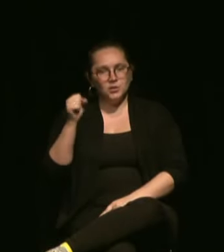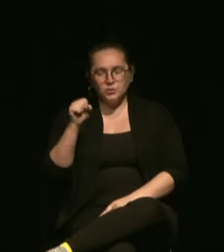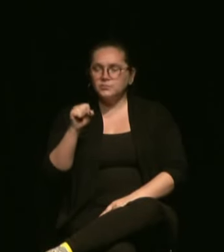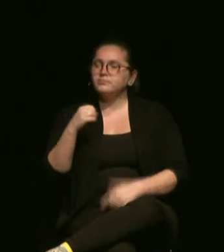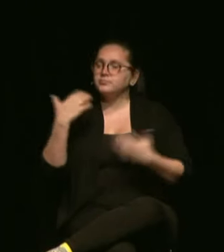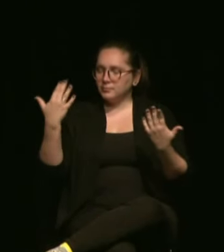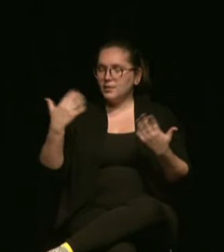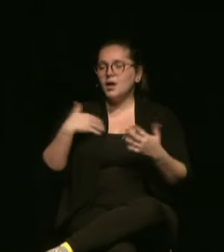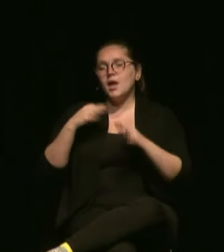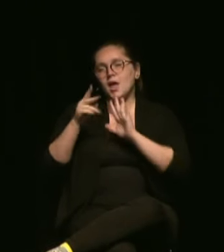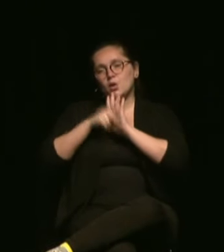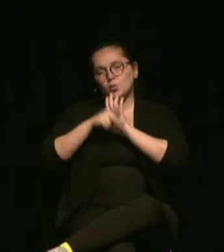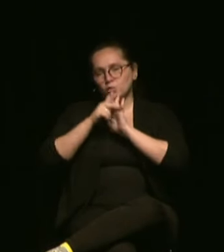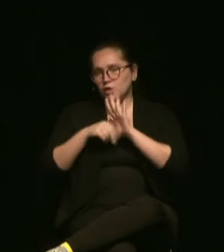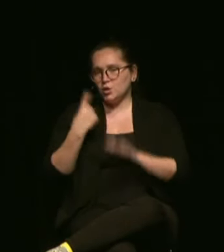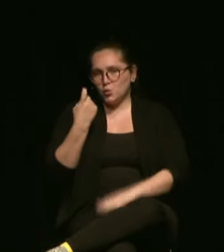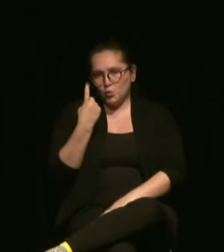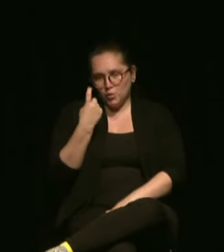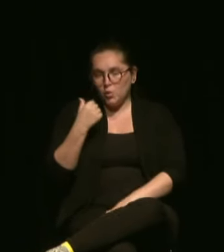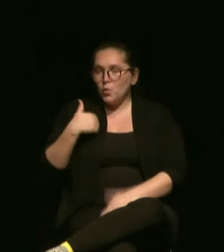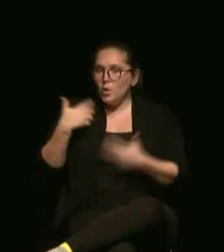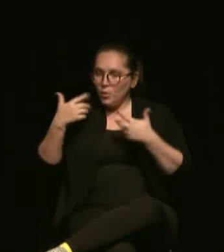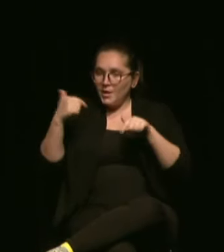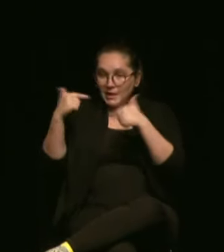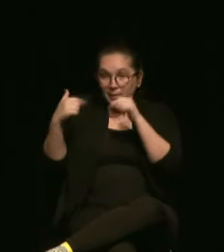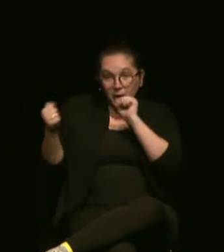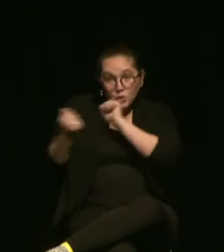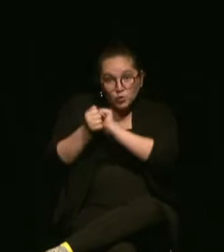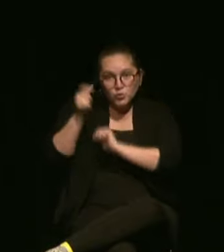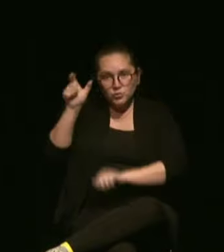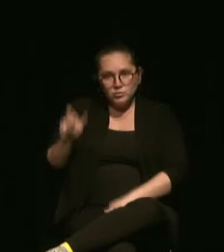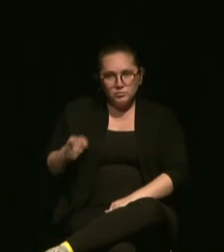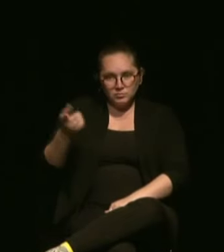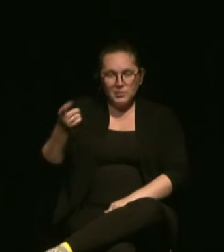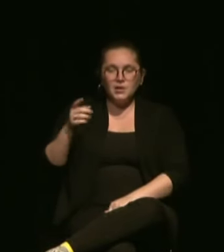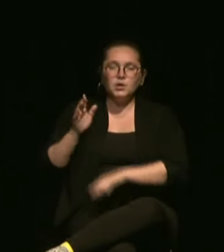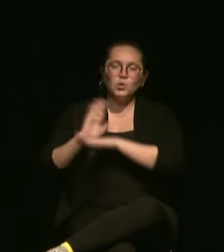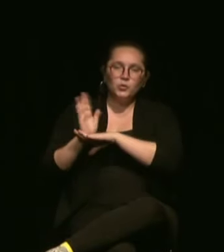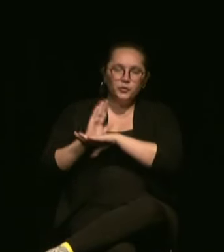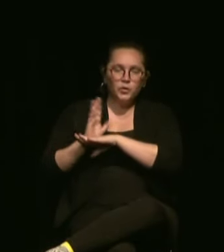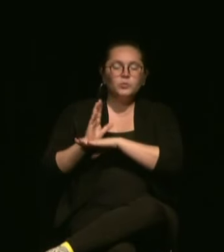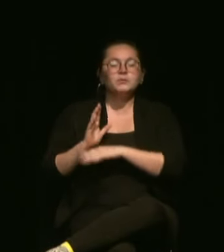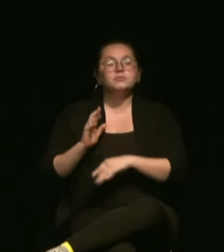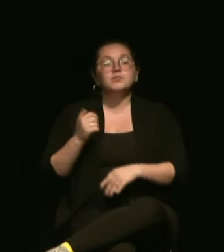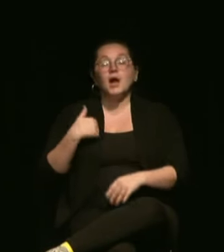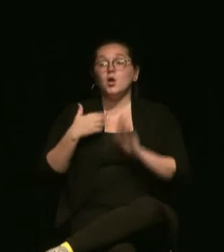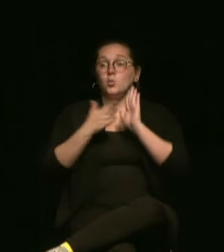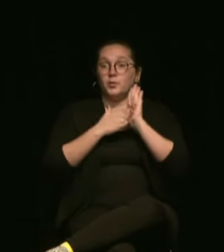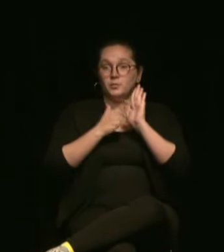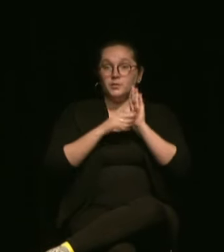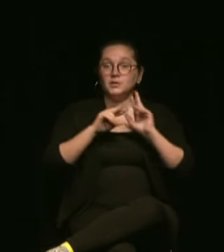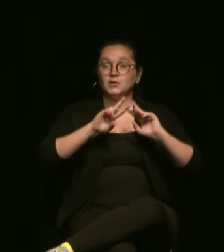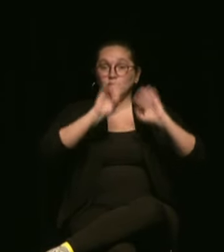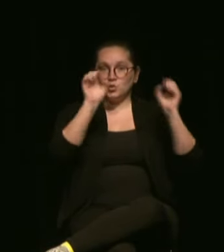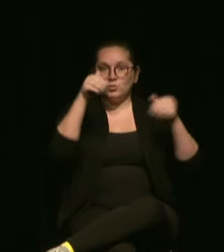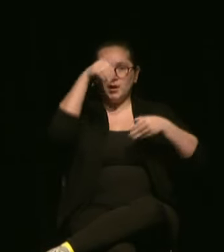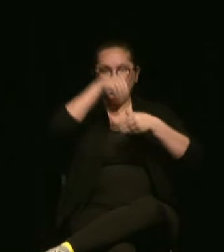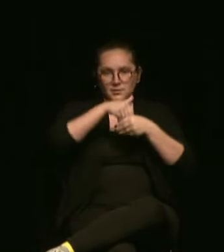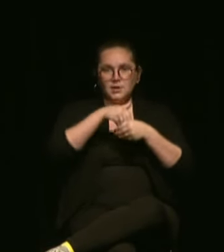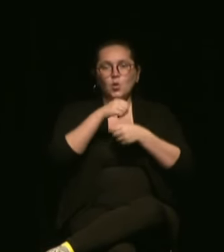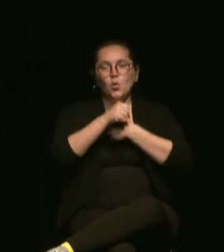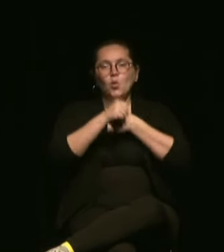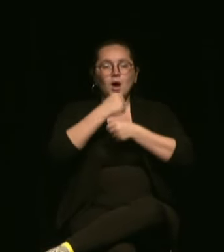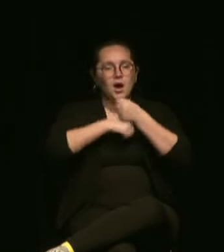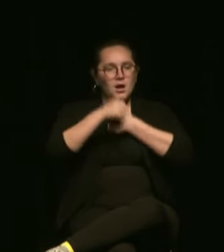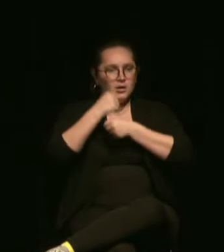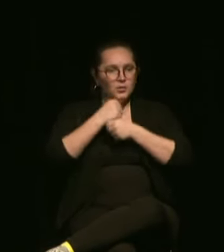era um filme só. Eu queria muito trabalhar com o Coutinho num filme. Né? E aí eu propus para ele fazer um filme sobre as eleições de 2002. E